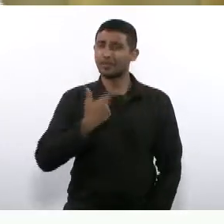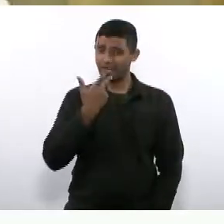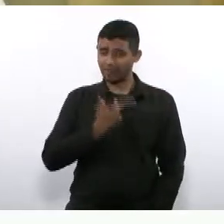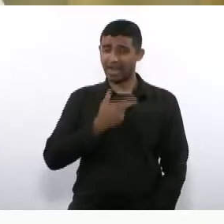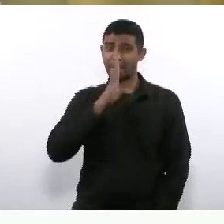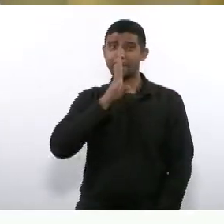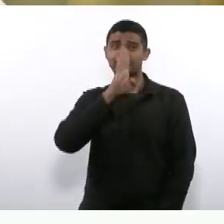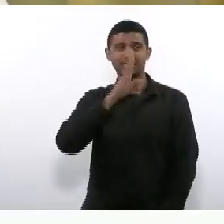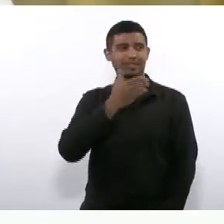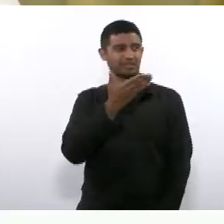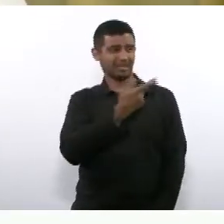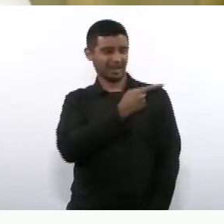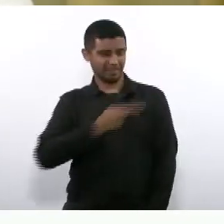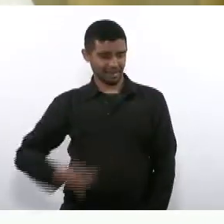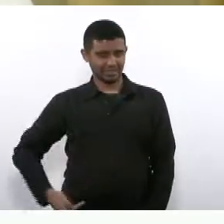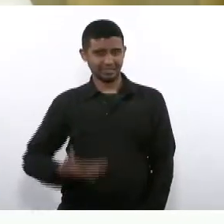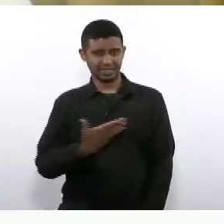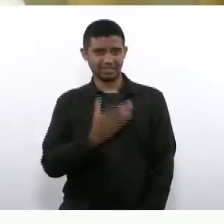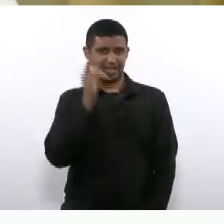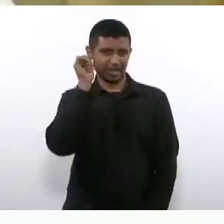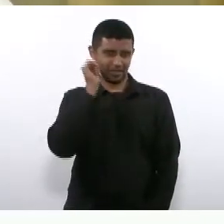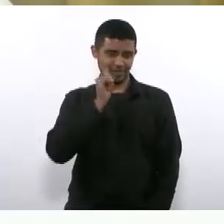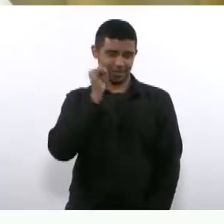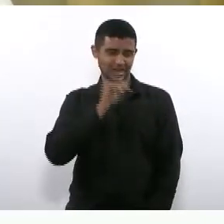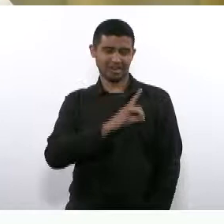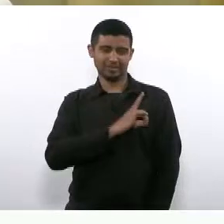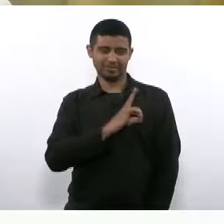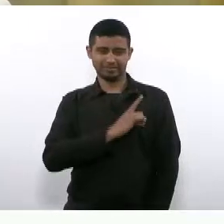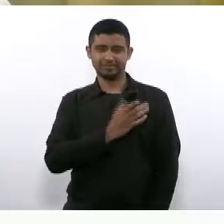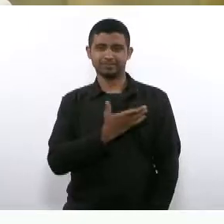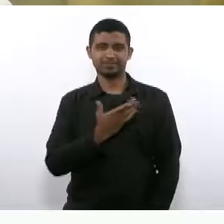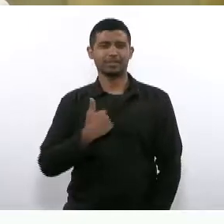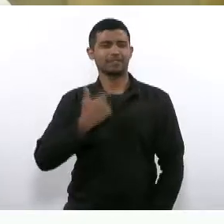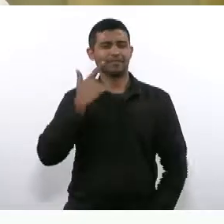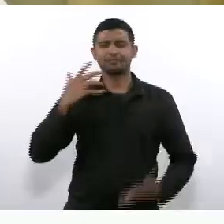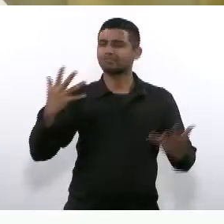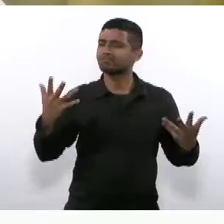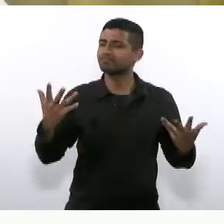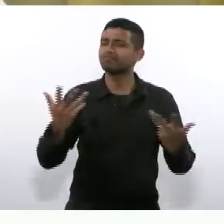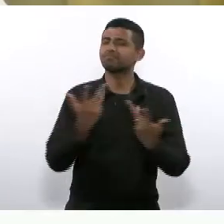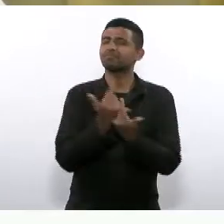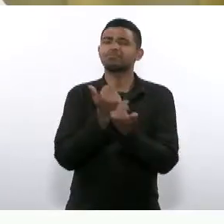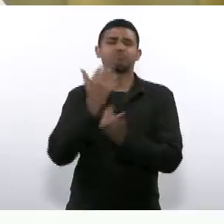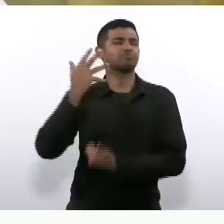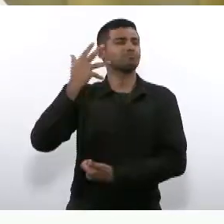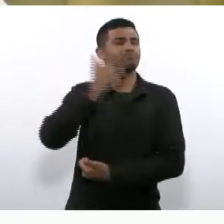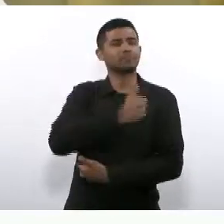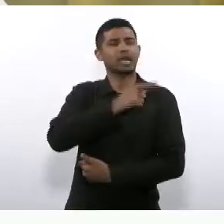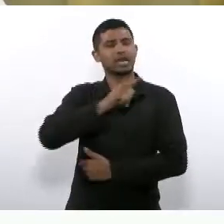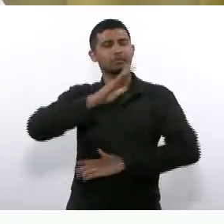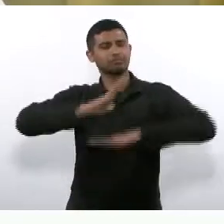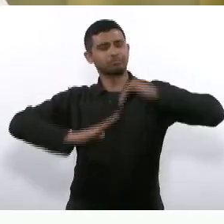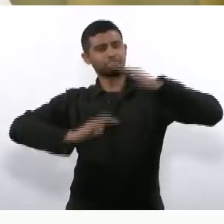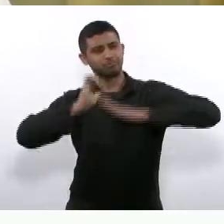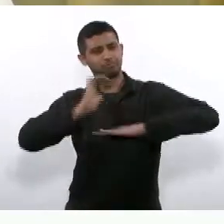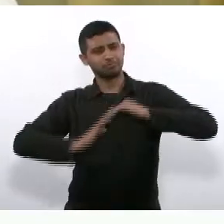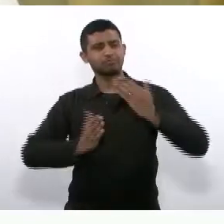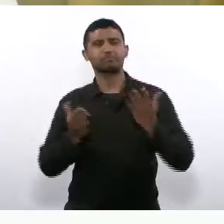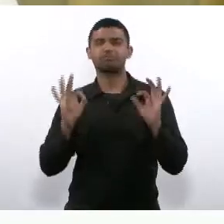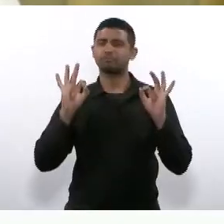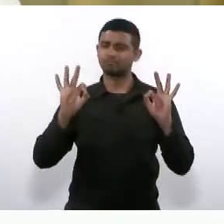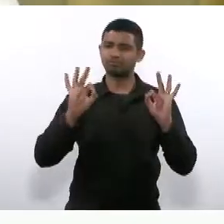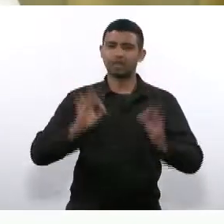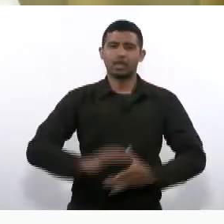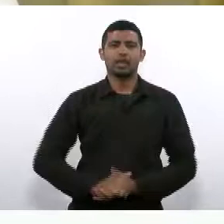nossa presidente, deputada Marta Rocha, que abrilhantou e com tanto talento, com tanta competência,